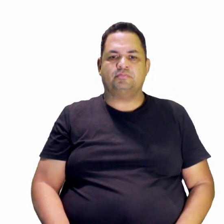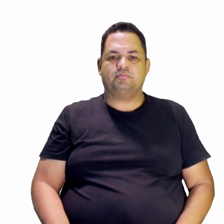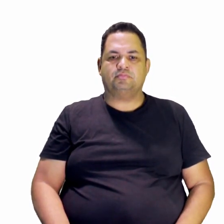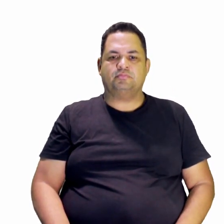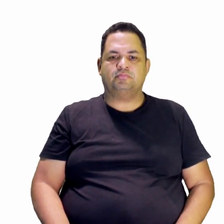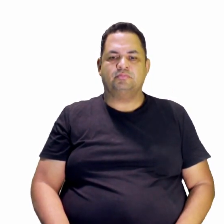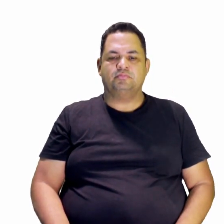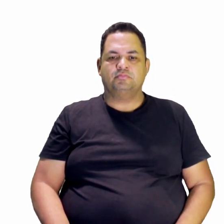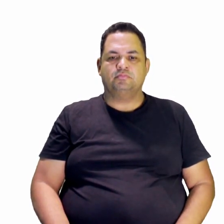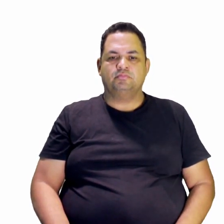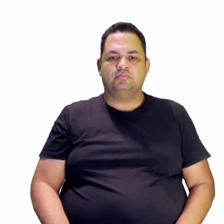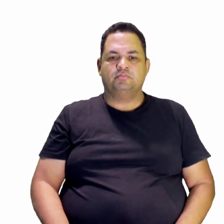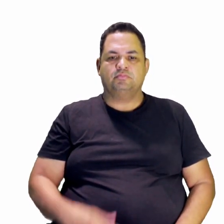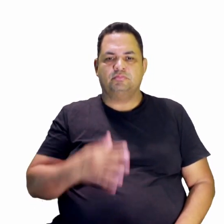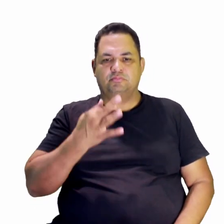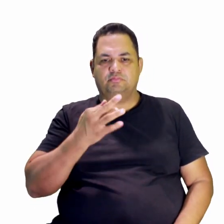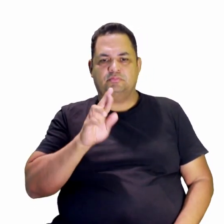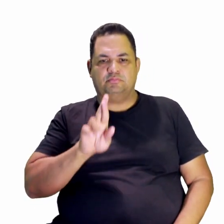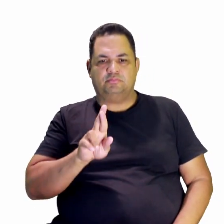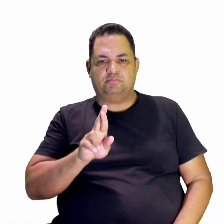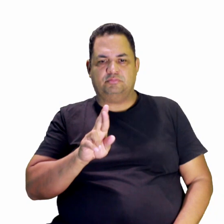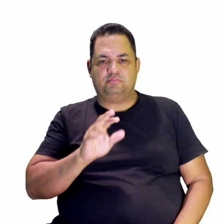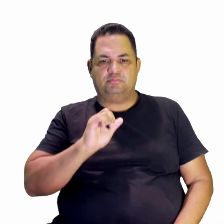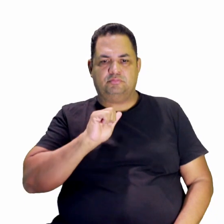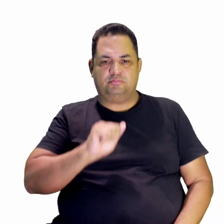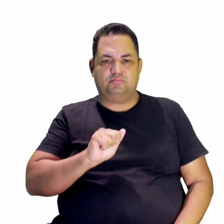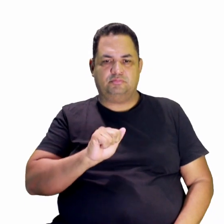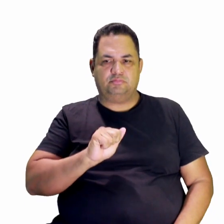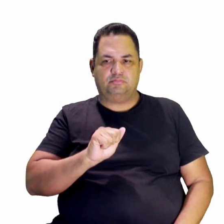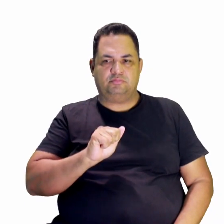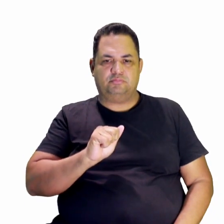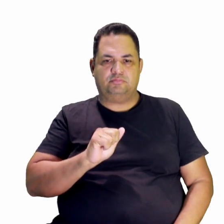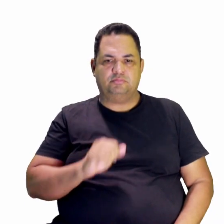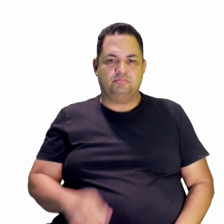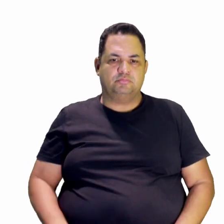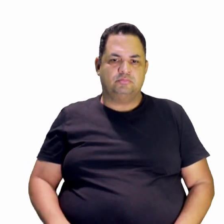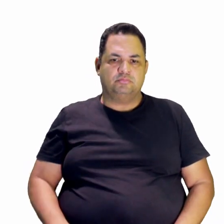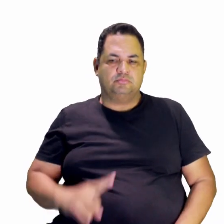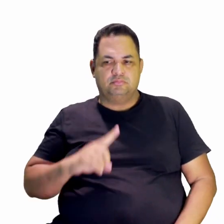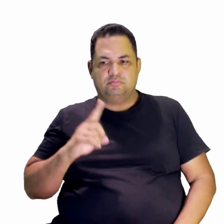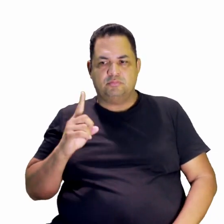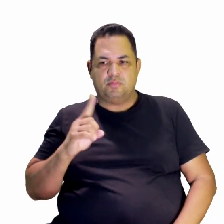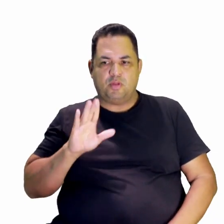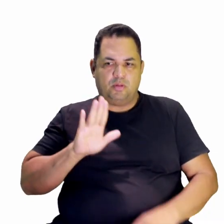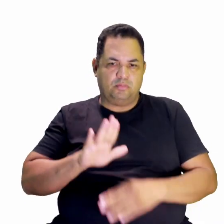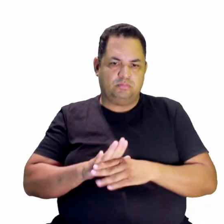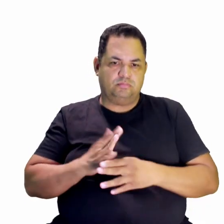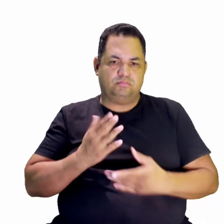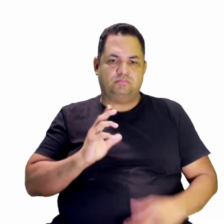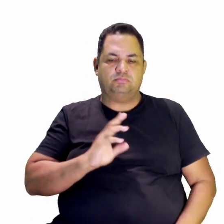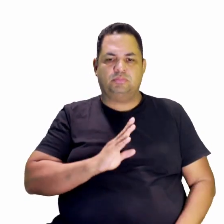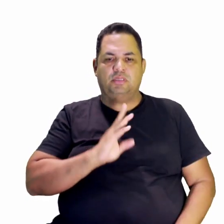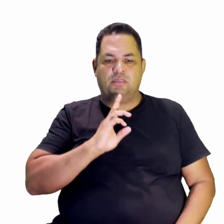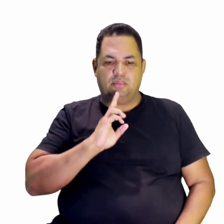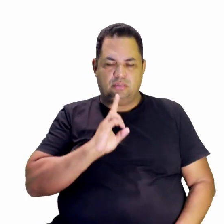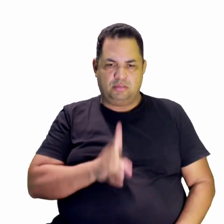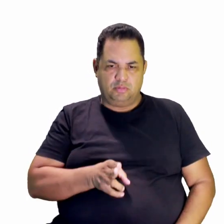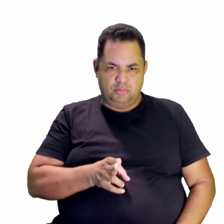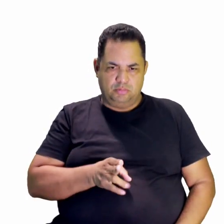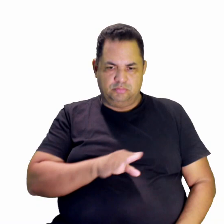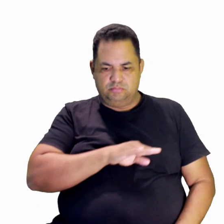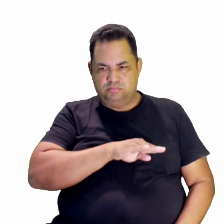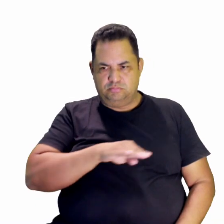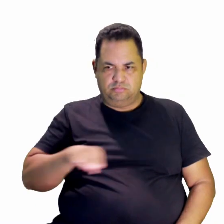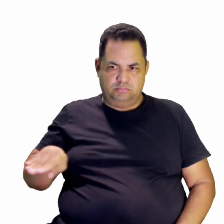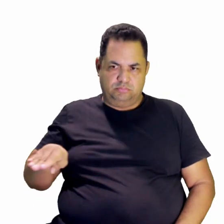Então, olha aí, a força resultante e a aceleração, né? No caso aí, mesma direção e mesmo